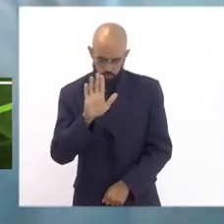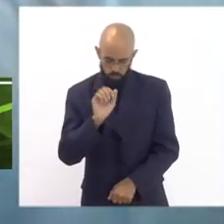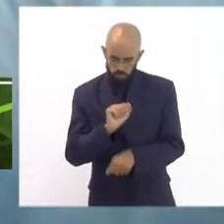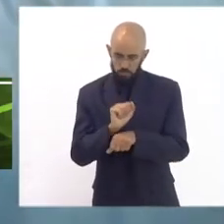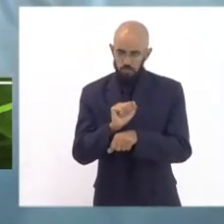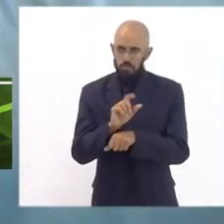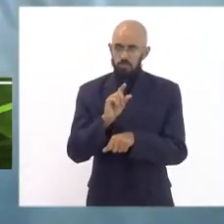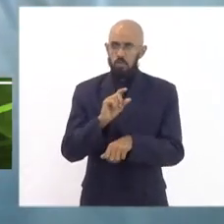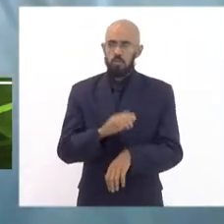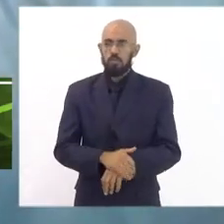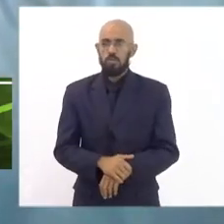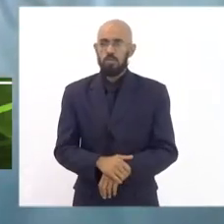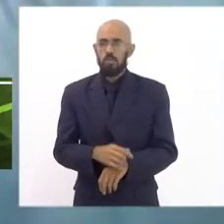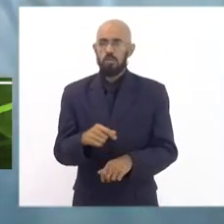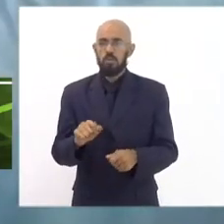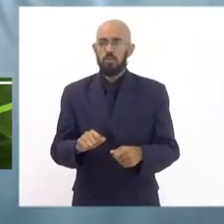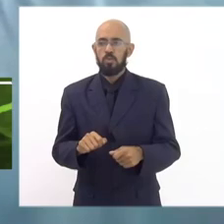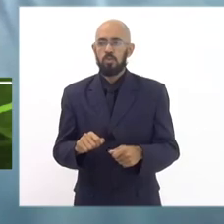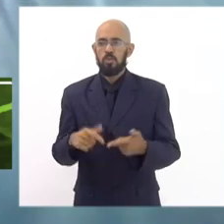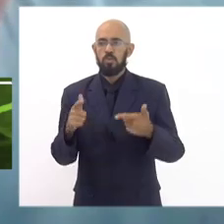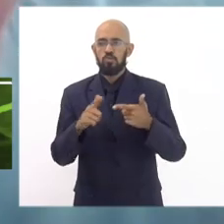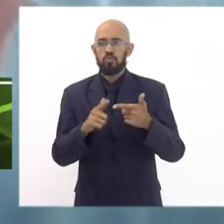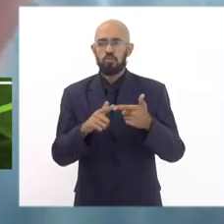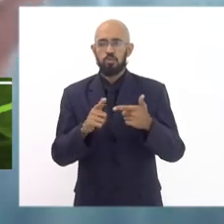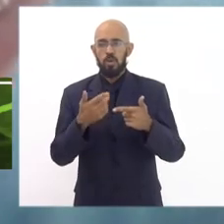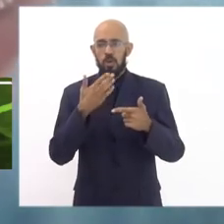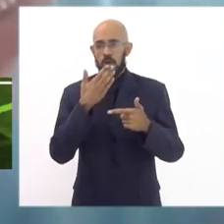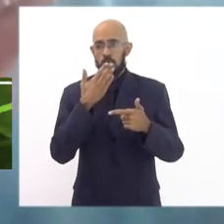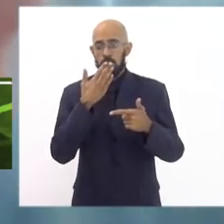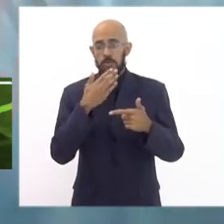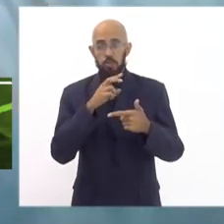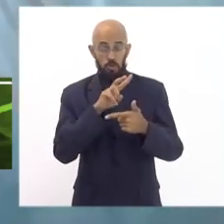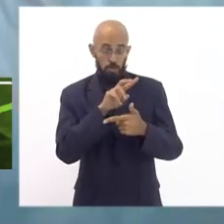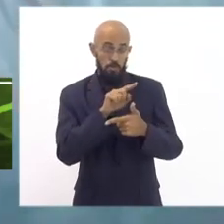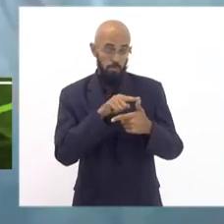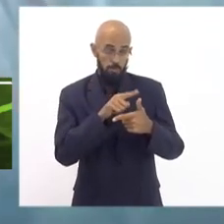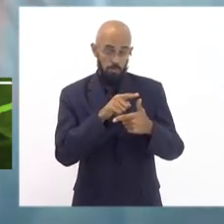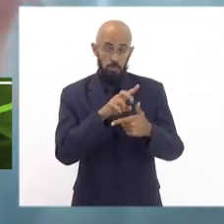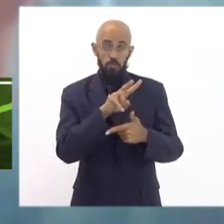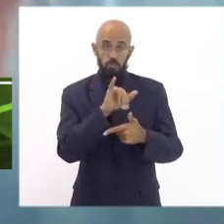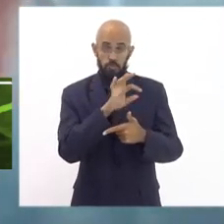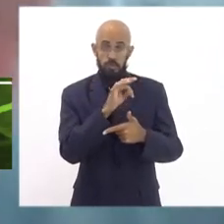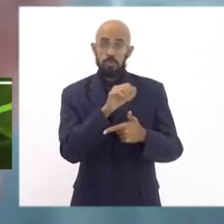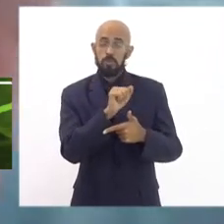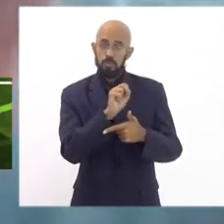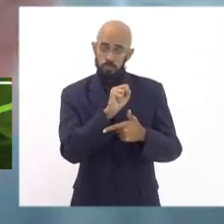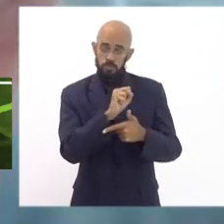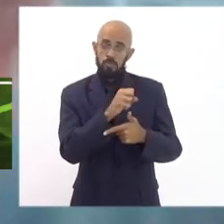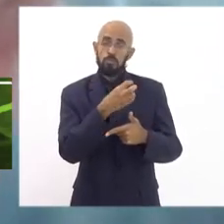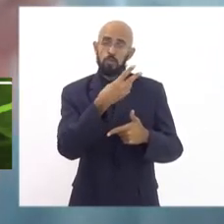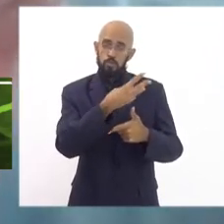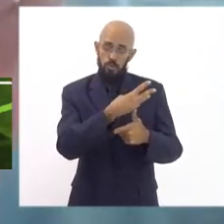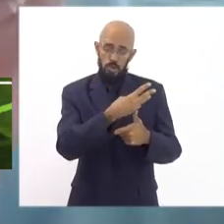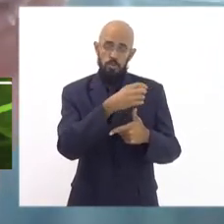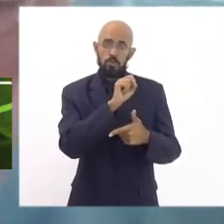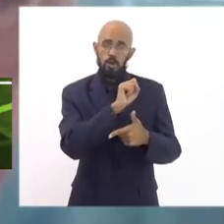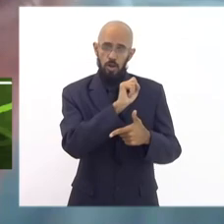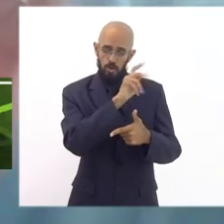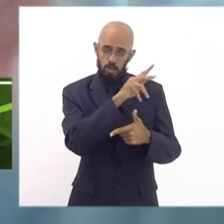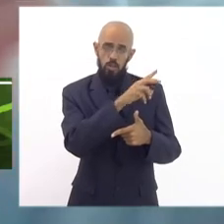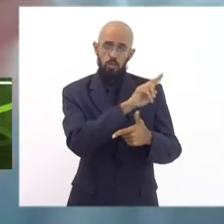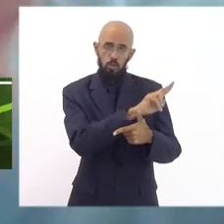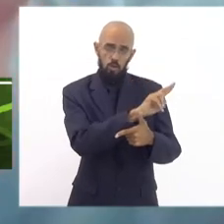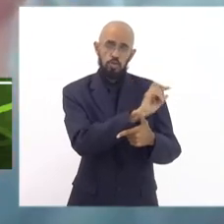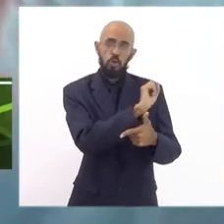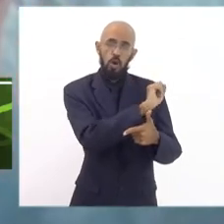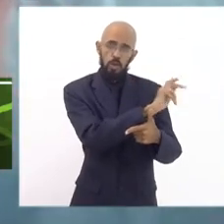Valdec. Eu pedi vista para esses três. Um foi retirado, outro é conjunta, outro mantém a vista